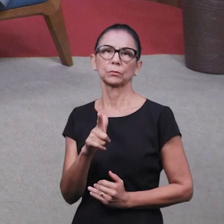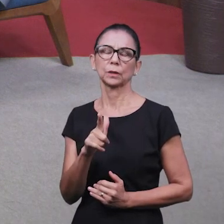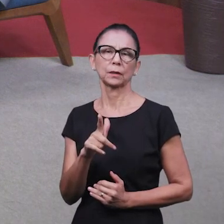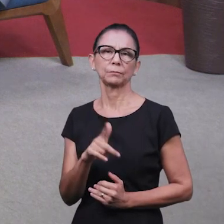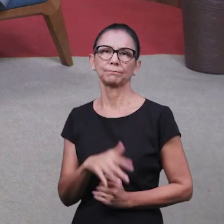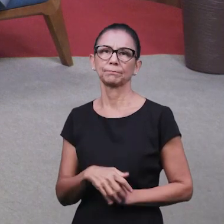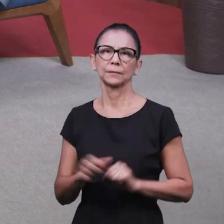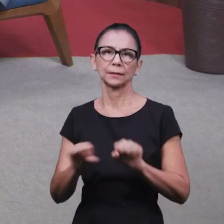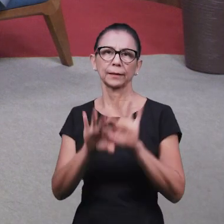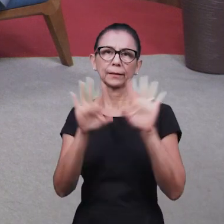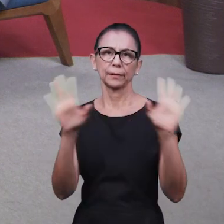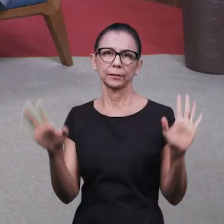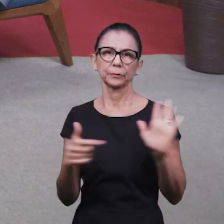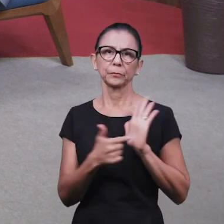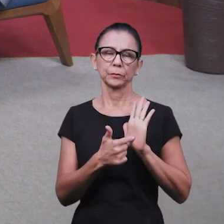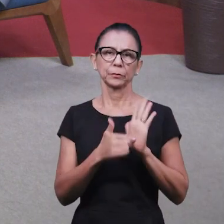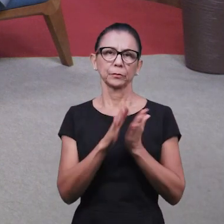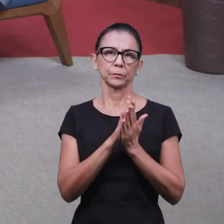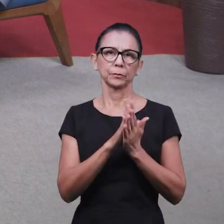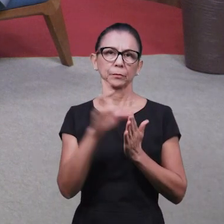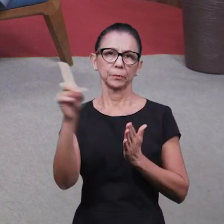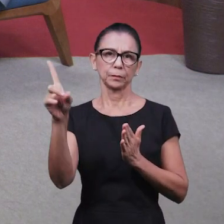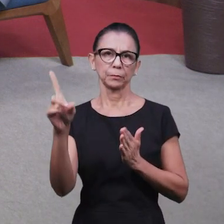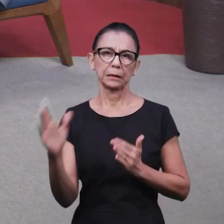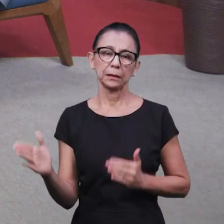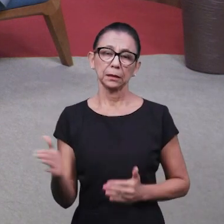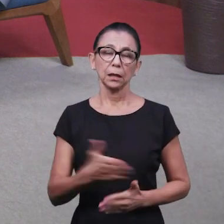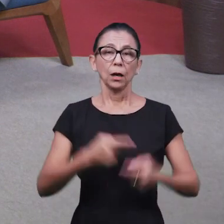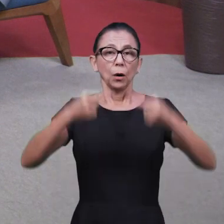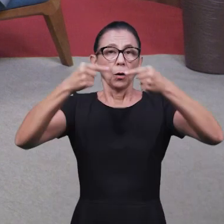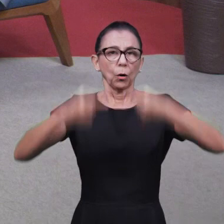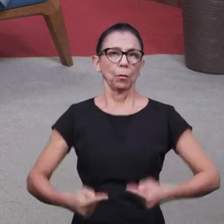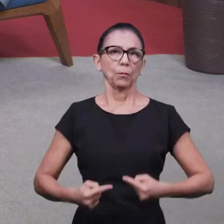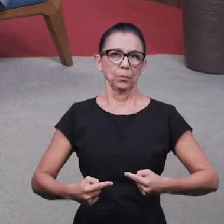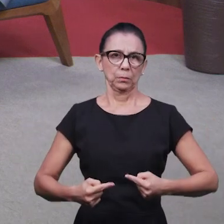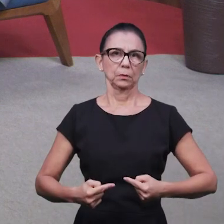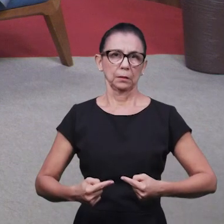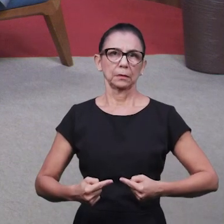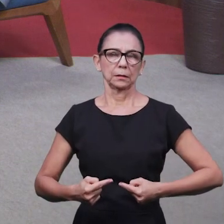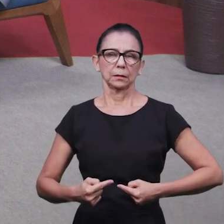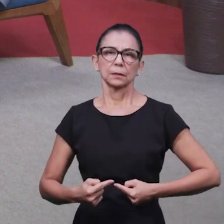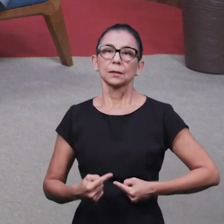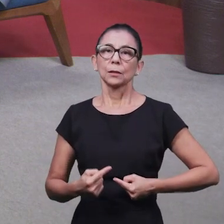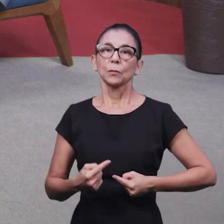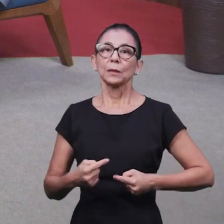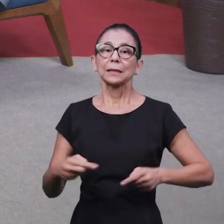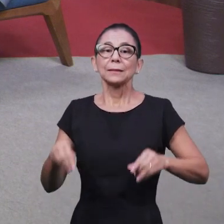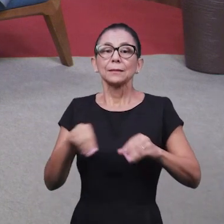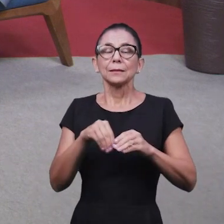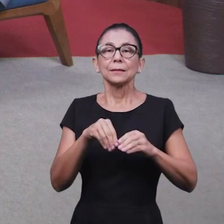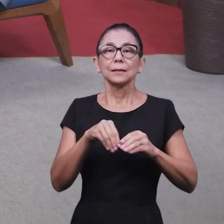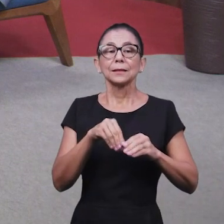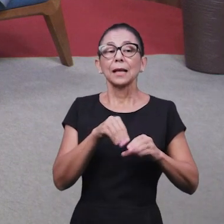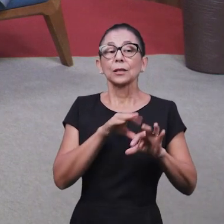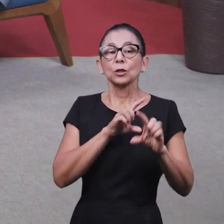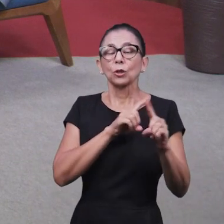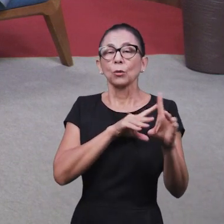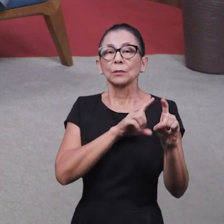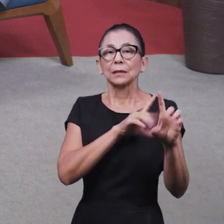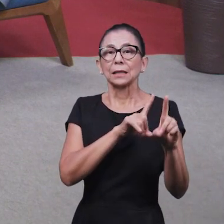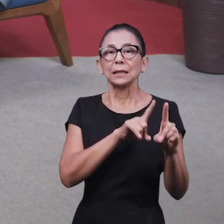Mas essa oposição, nós tratamos aqui de uma oposição doutrinária, da oposição